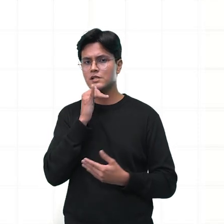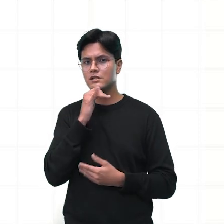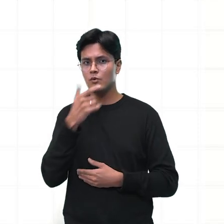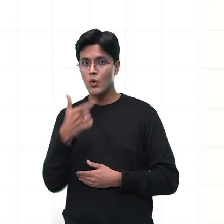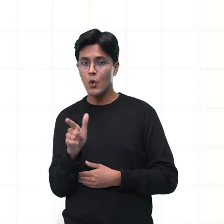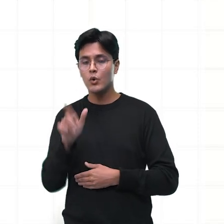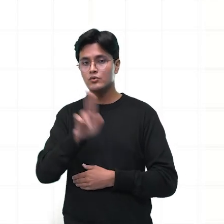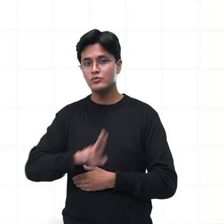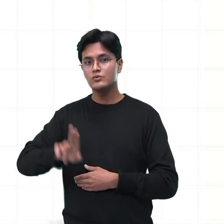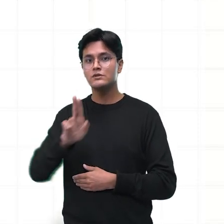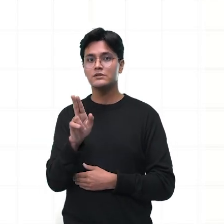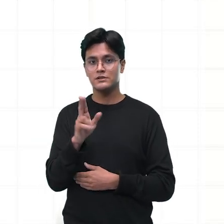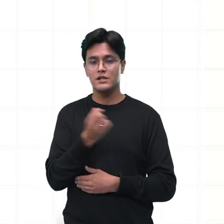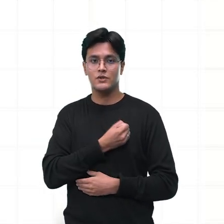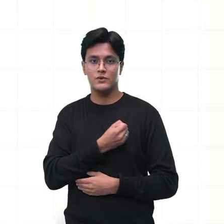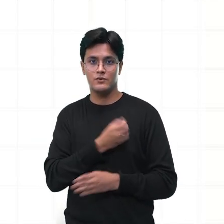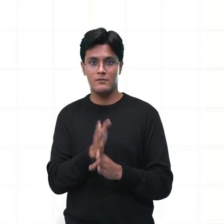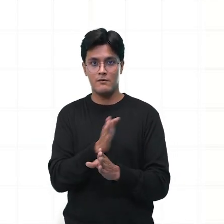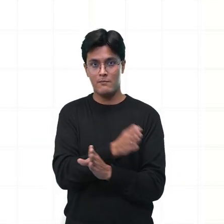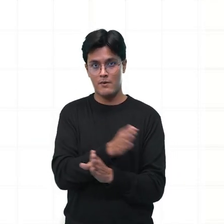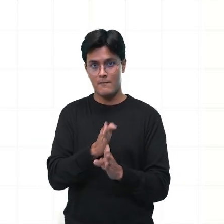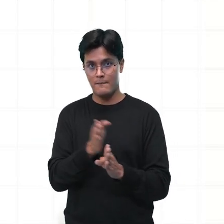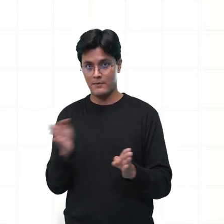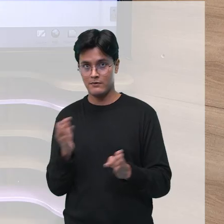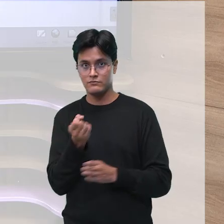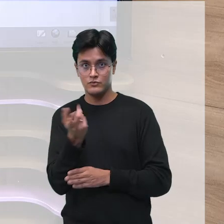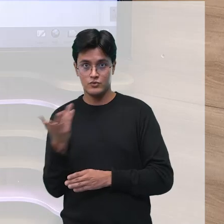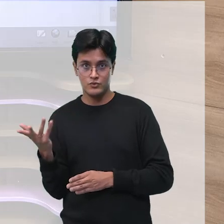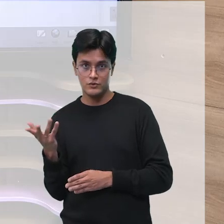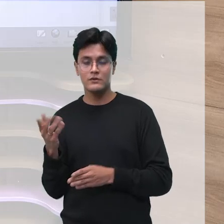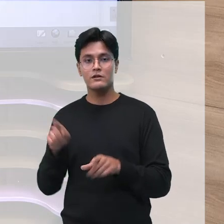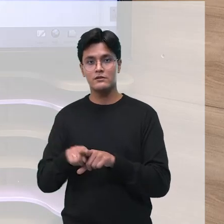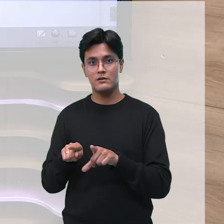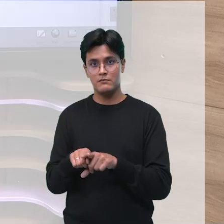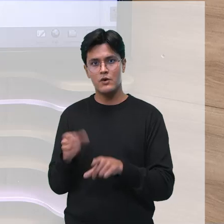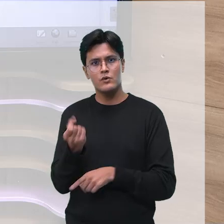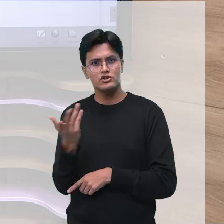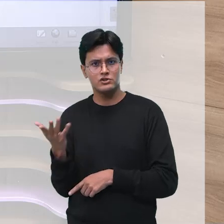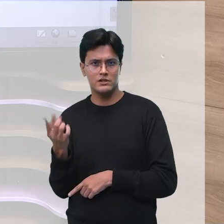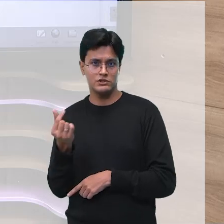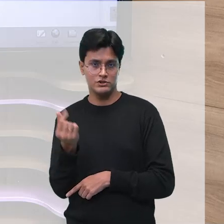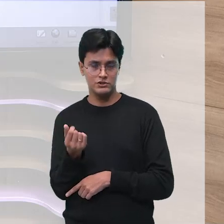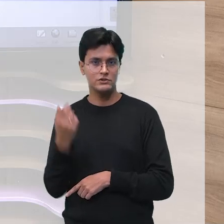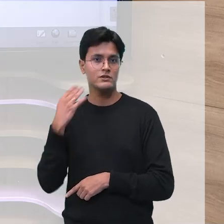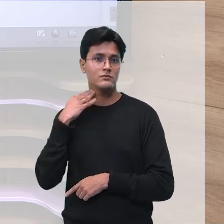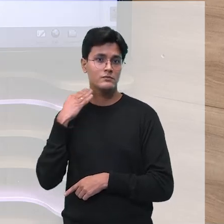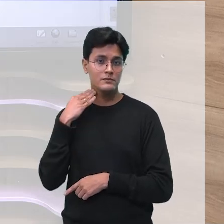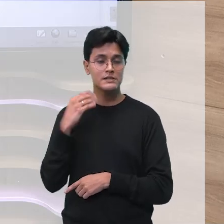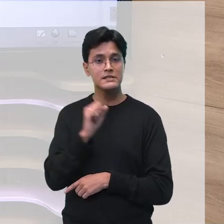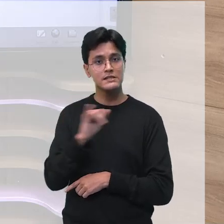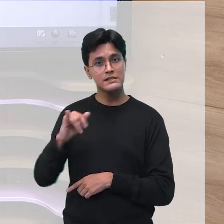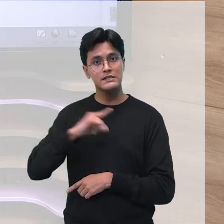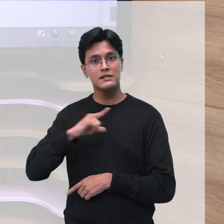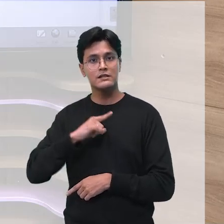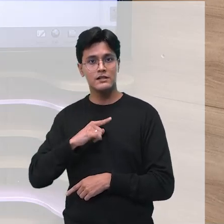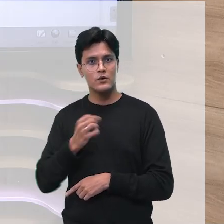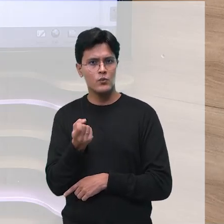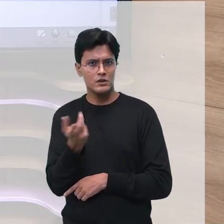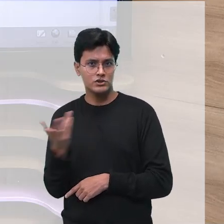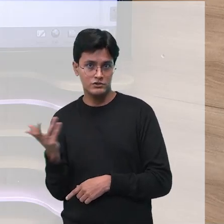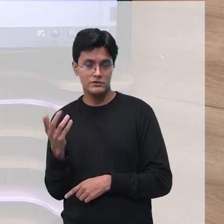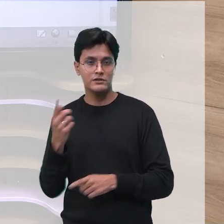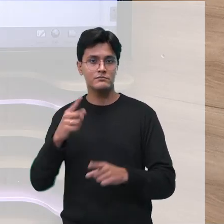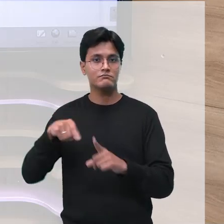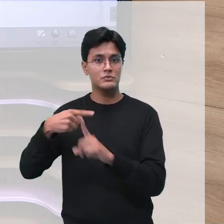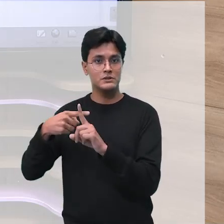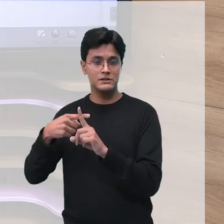números inteiros é no saldo da conta bancária, tá ok? Por quê? Quando eu tenho saldos positivos e quando